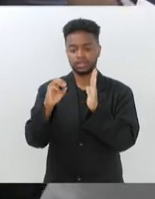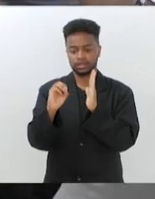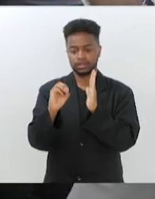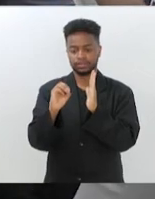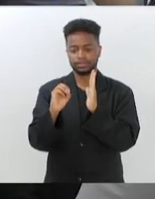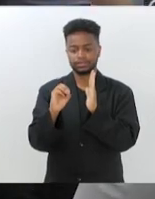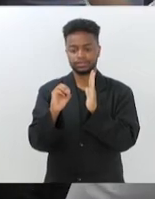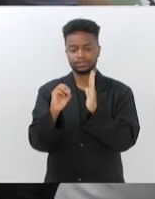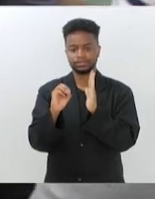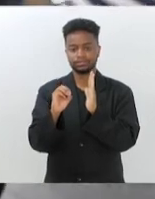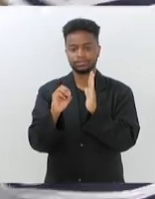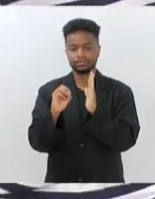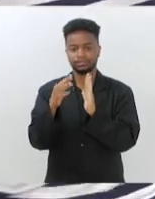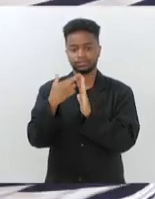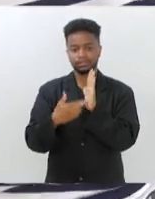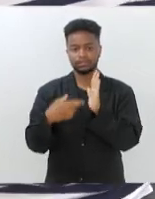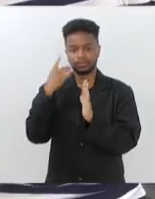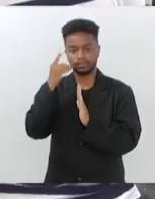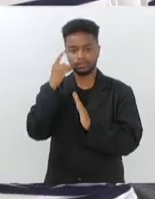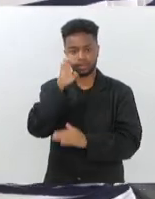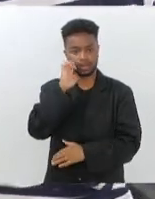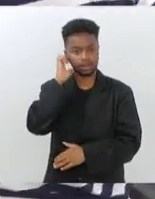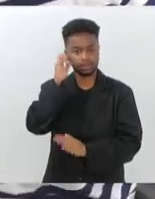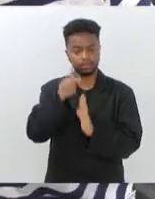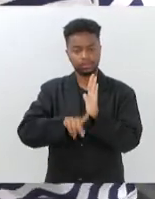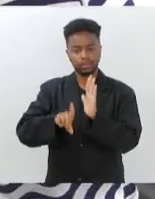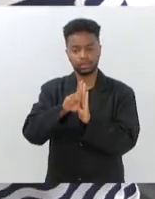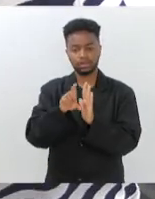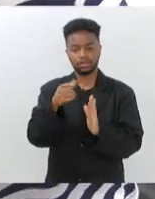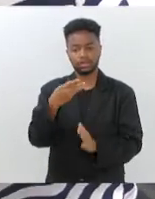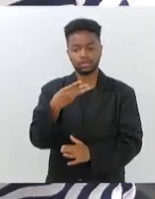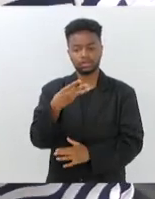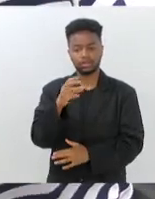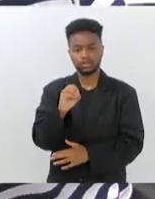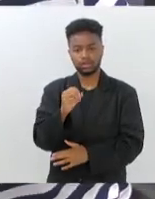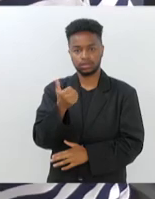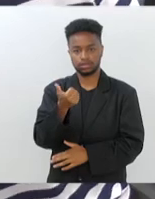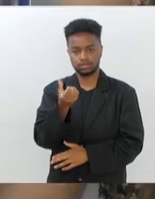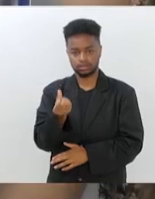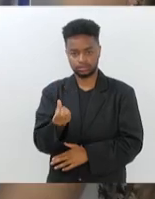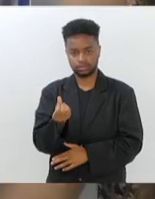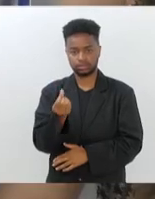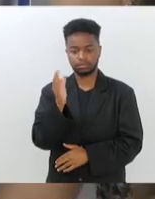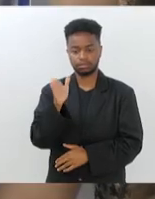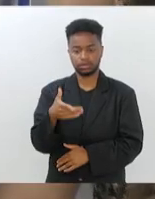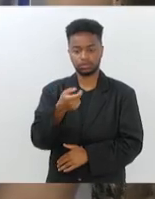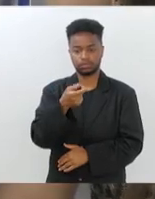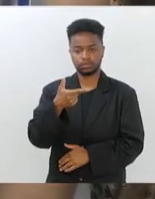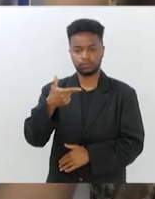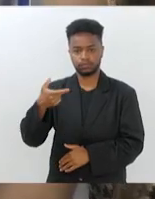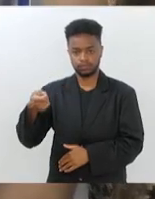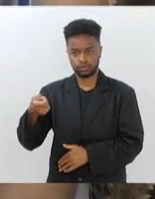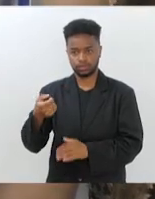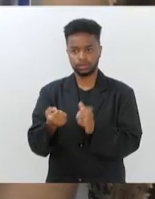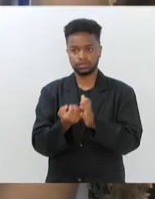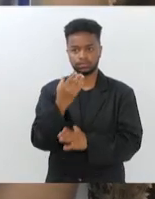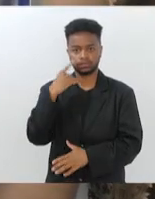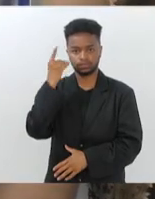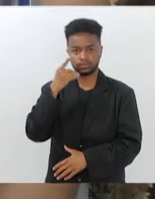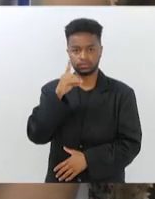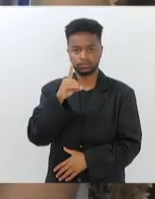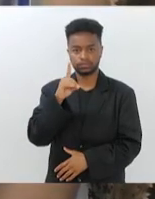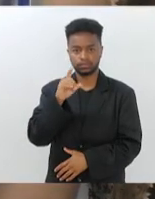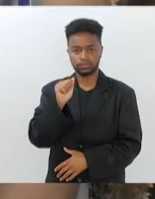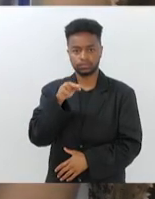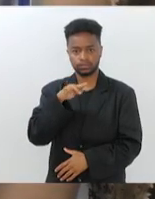da pauta sob relatoria deputada Élica taqu Mota o projeto de lei número 3016 de 2020 de autoria do deputado Daniel